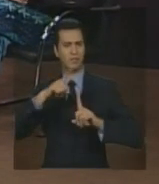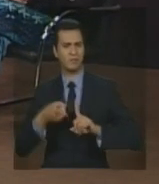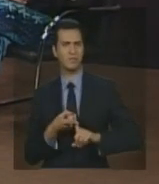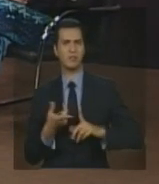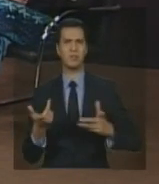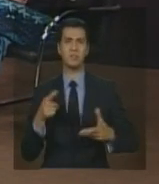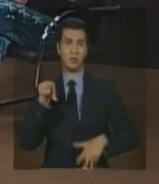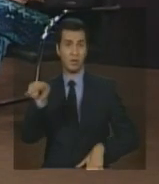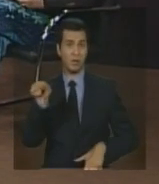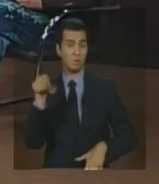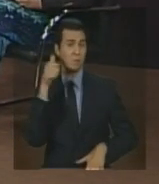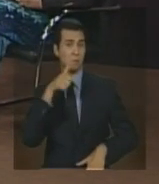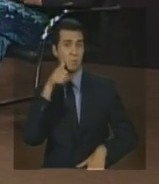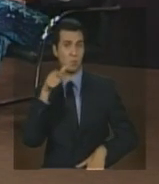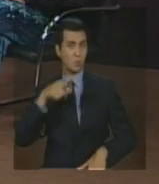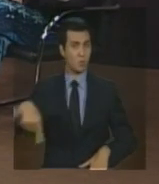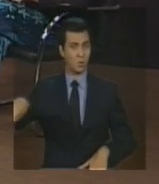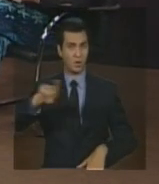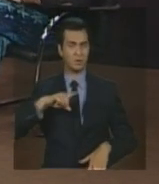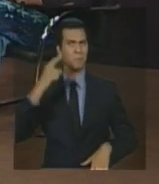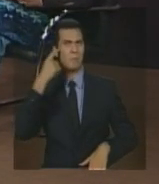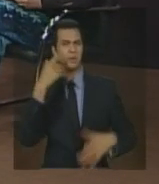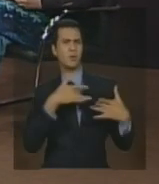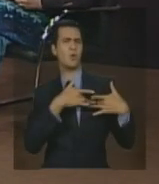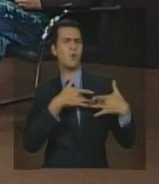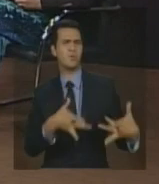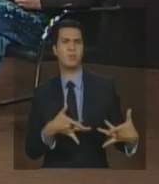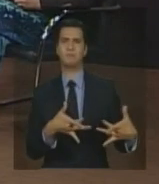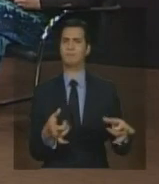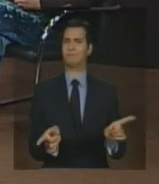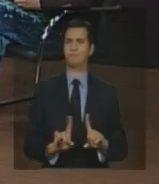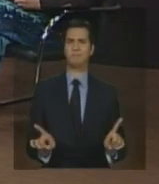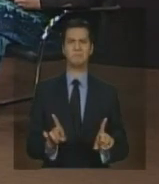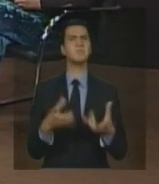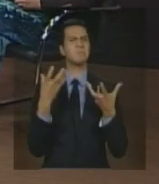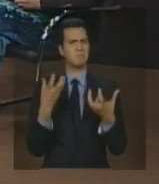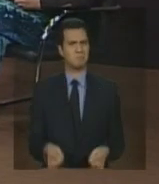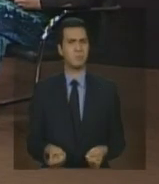né, aquela ideia de coitadinha. Eu gostaria que vocês